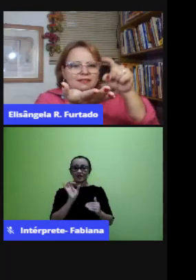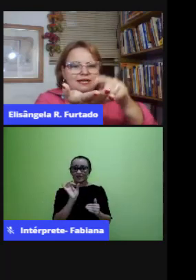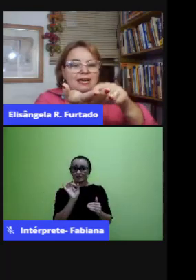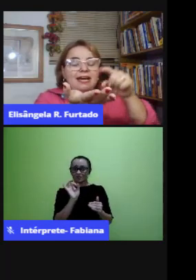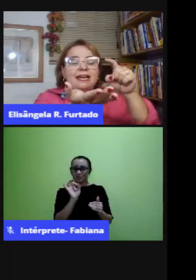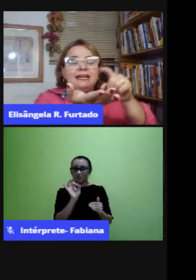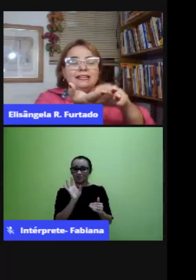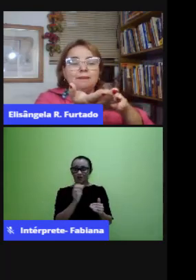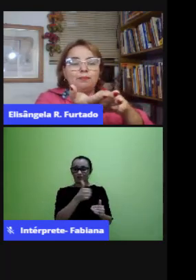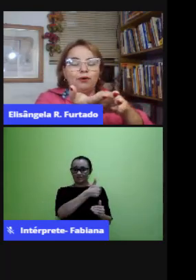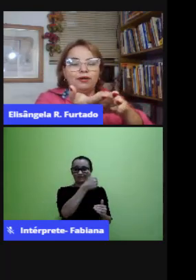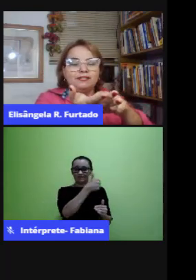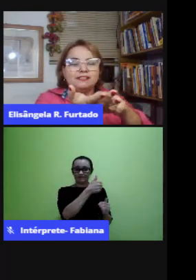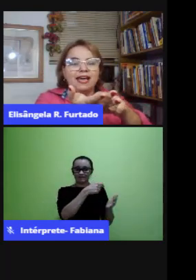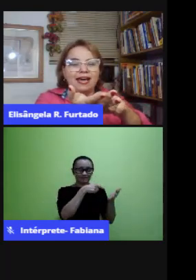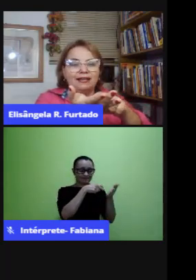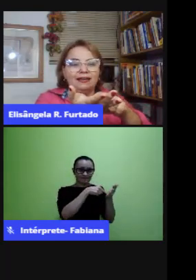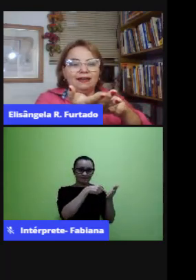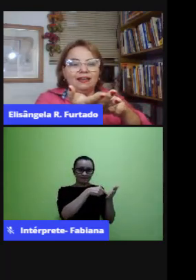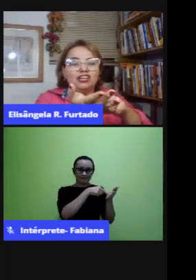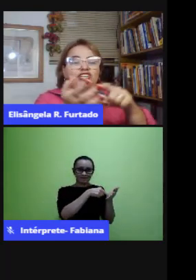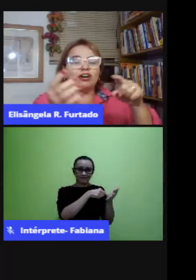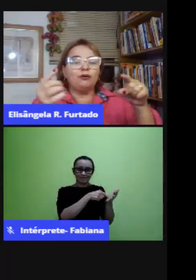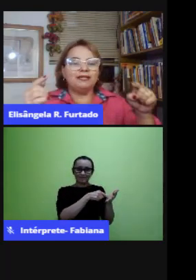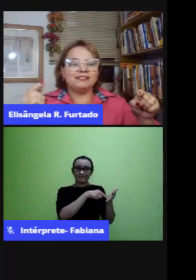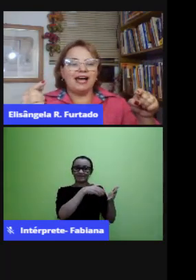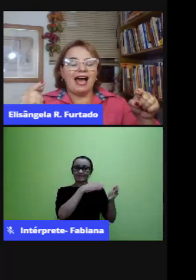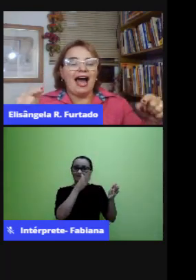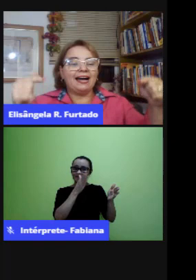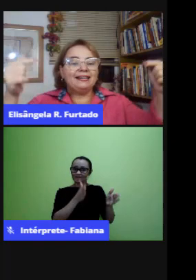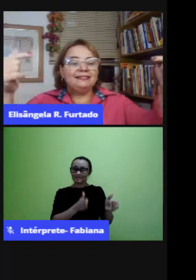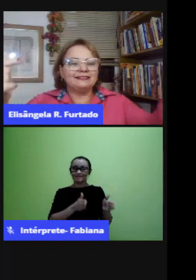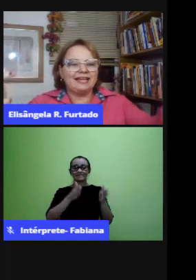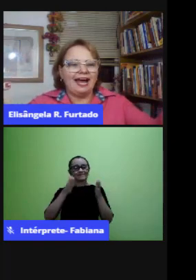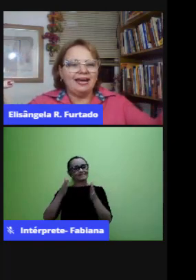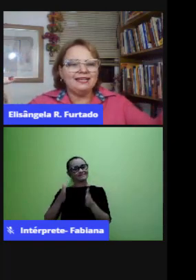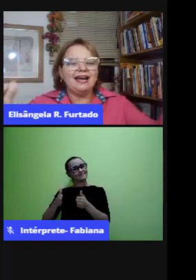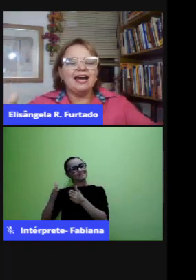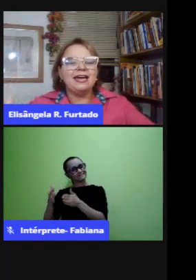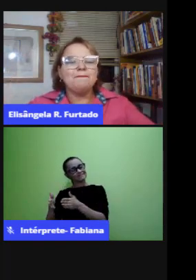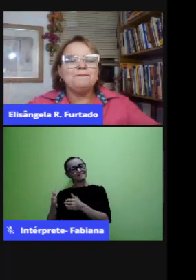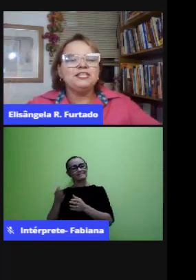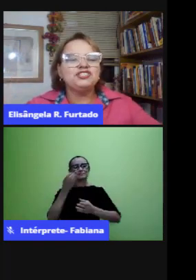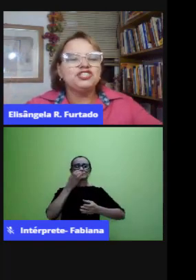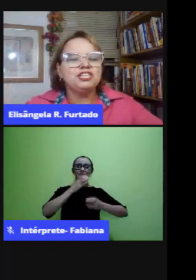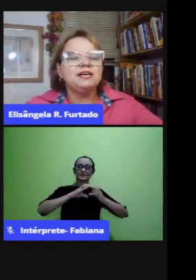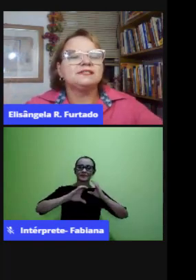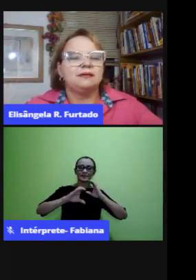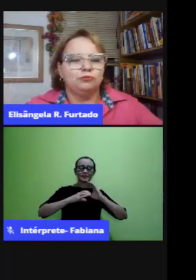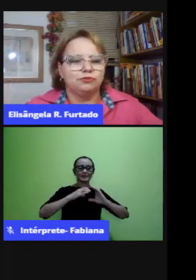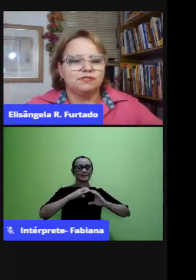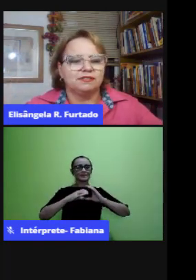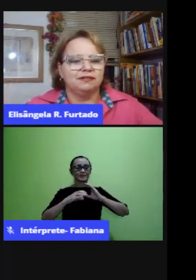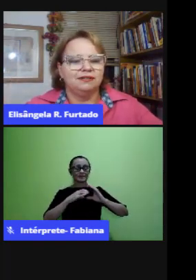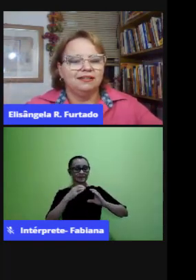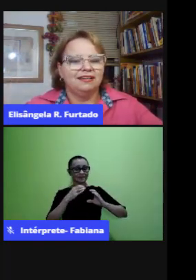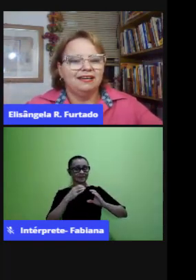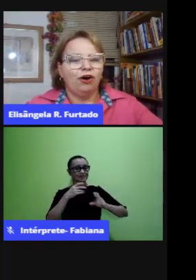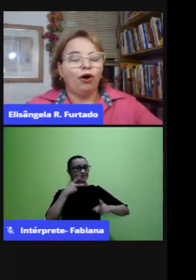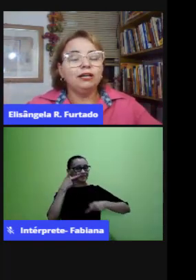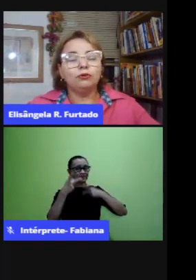mãozinha e depois ela já começar a cantar e a repetir essa